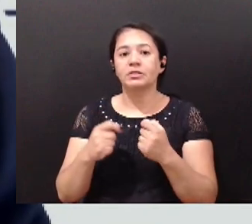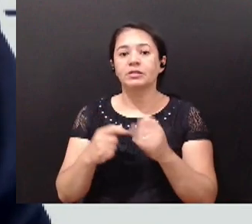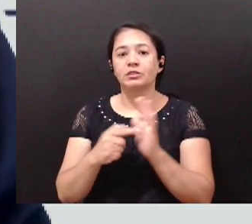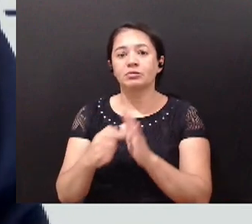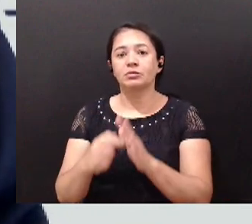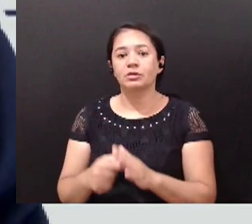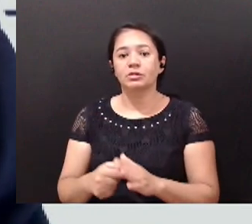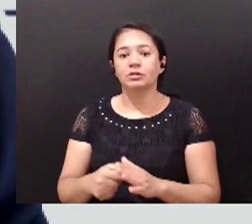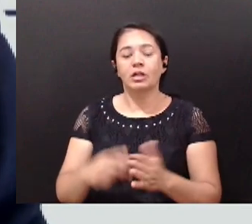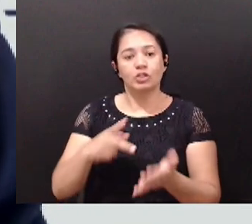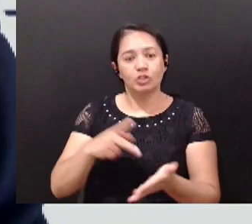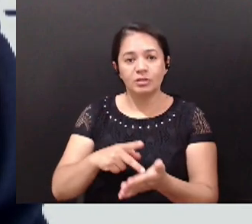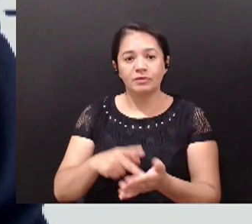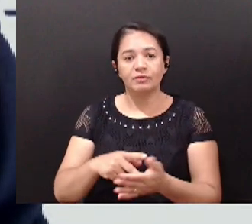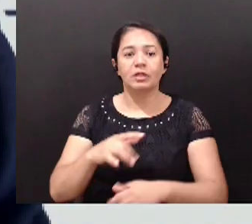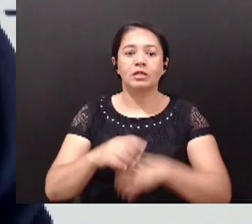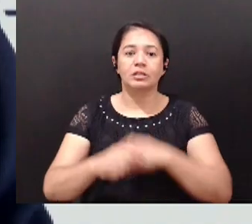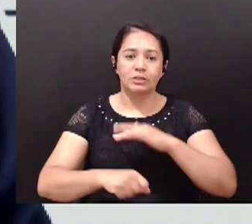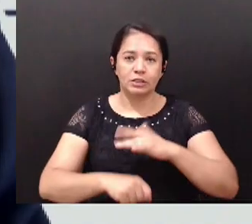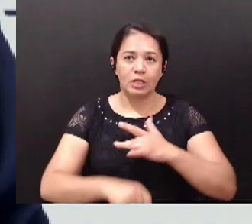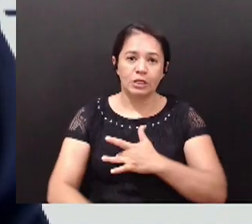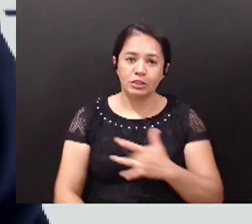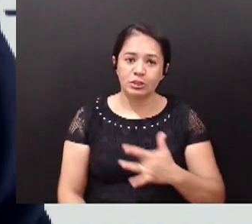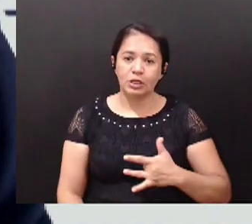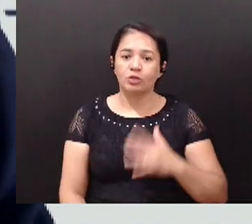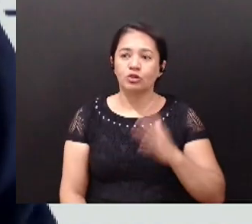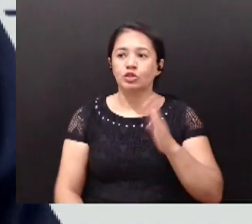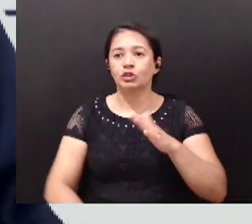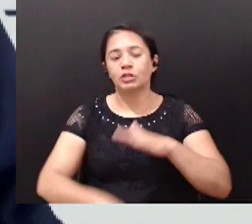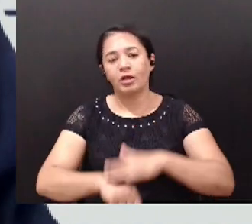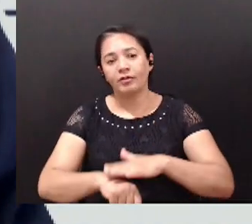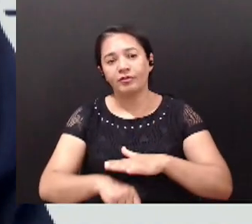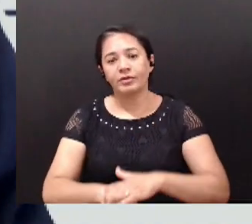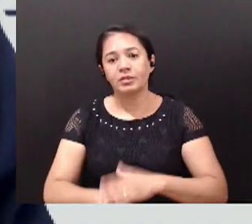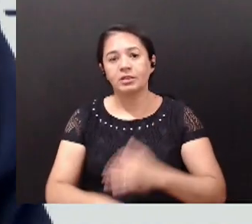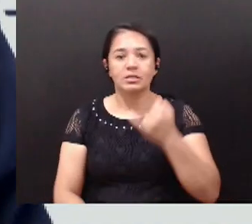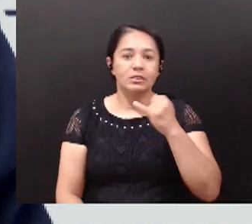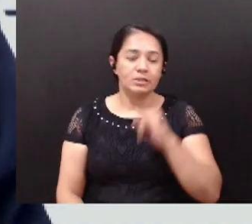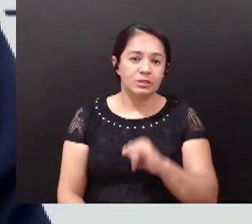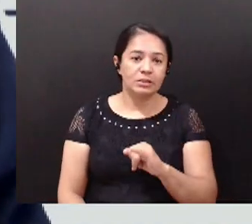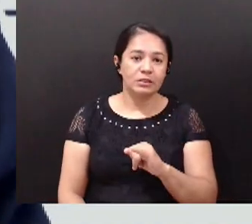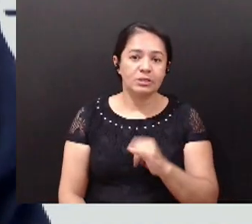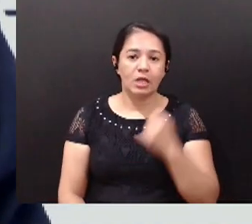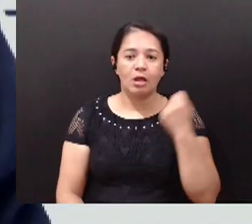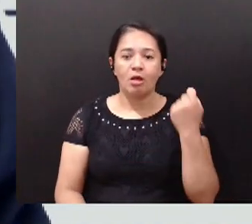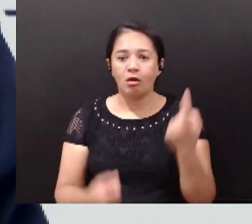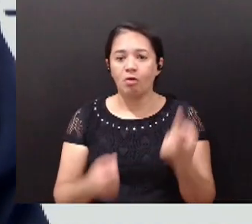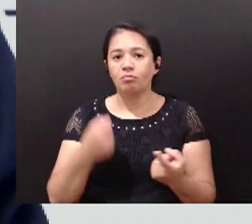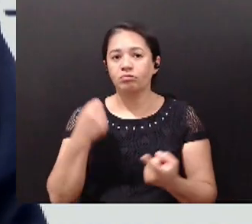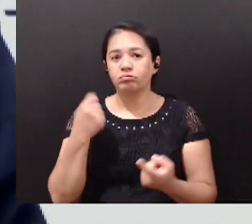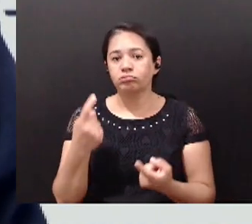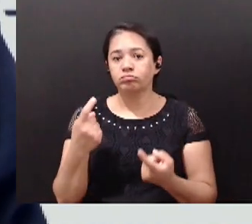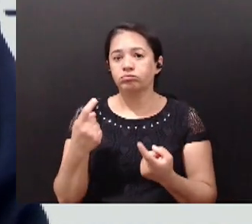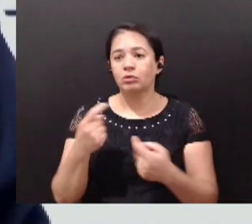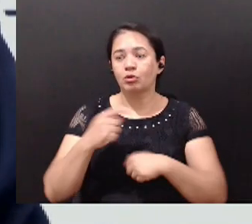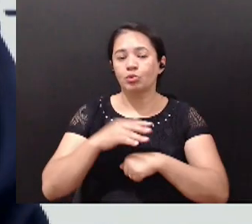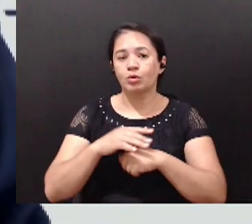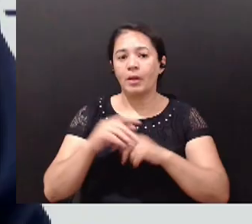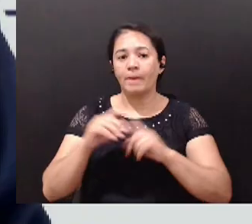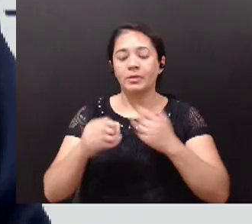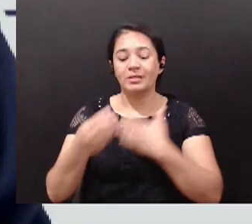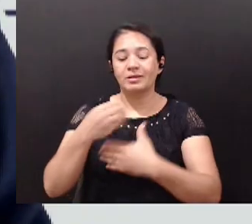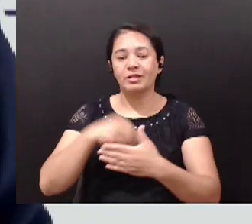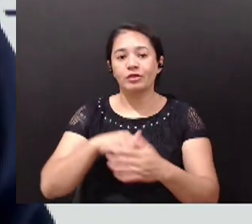de saúde, o que você já fez, para ver se algumas dessas comorbidades estão dentro de carência